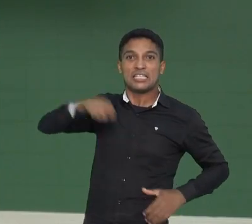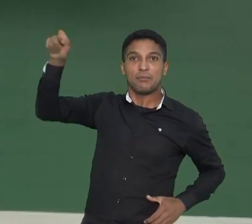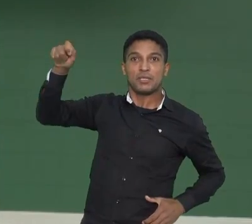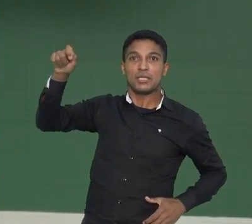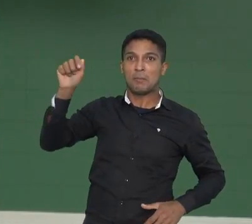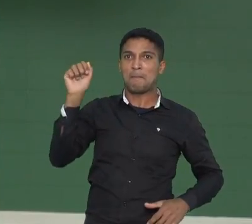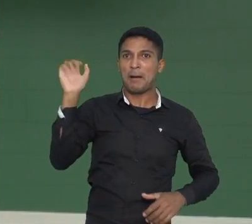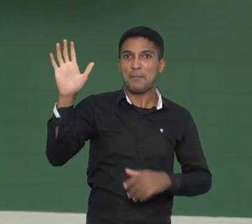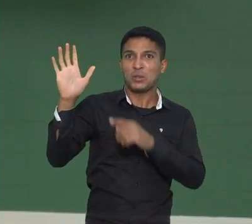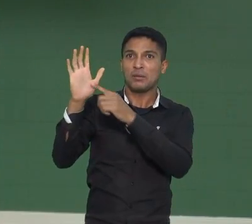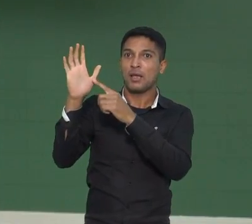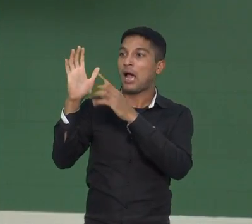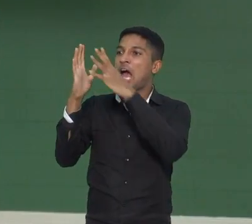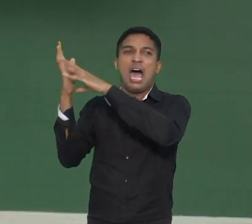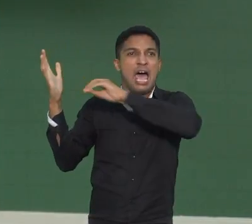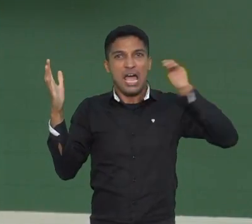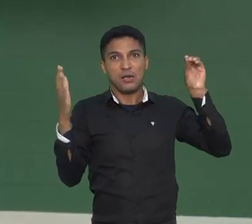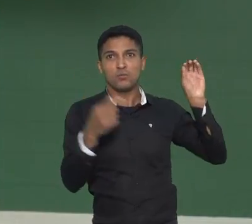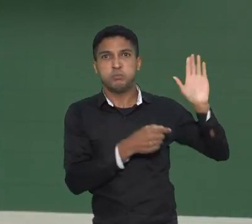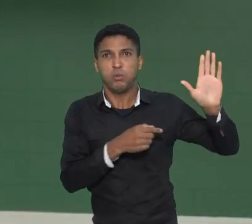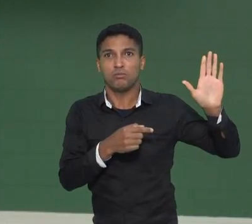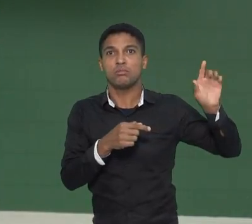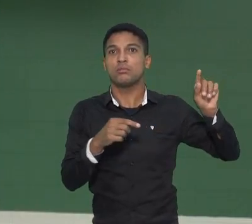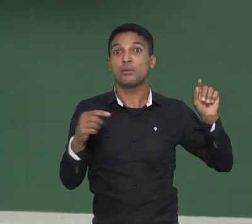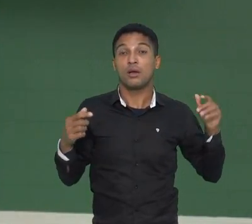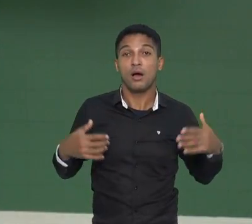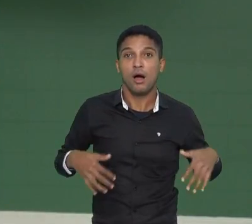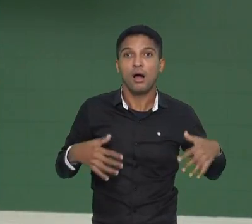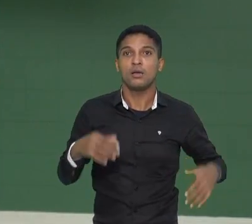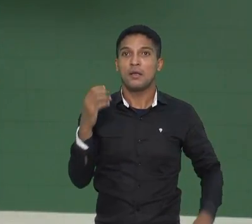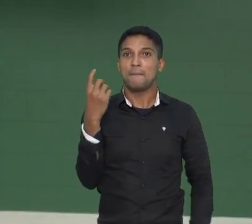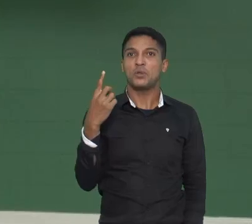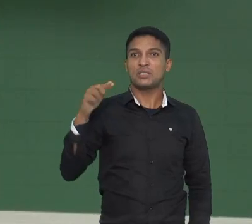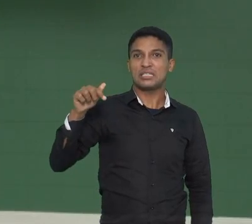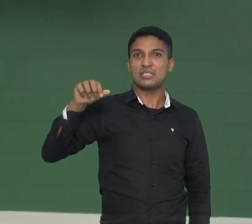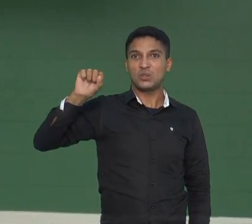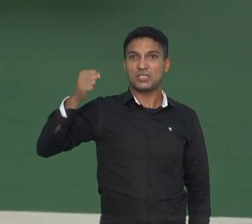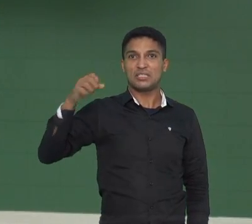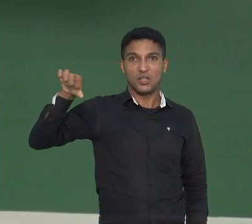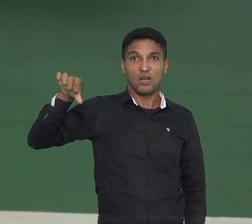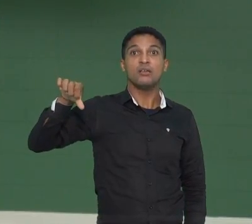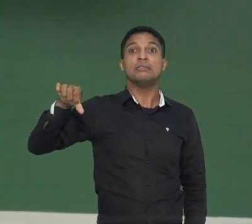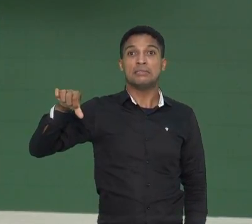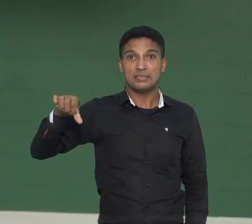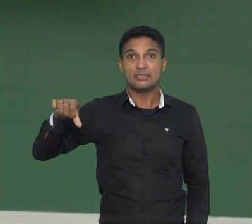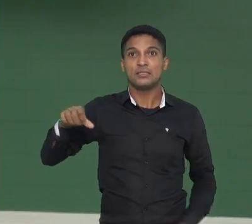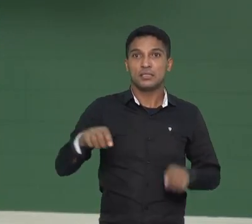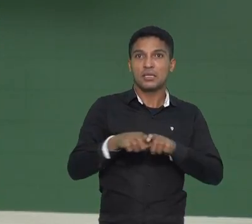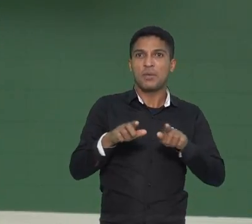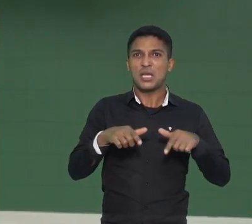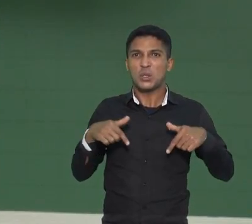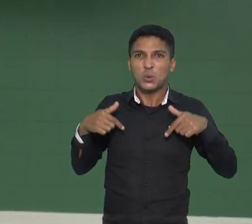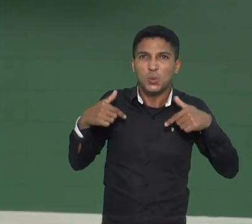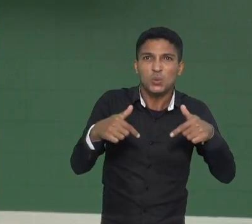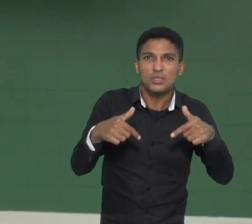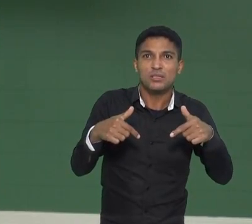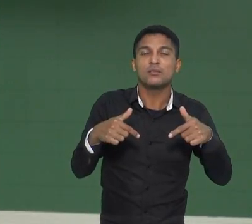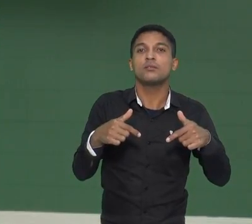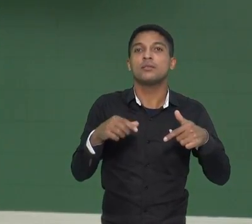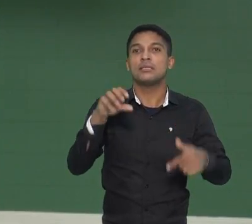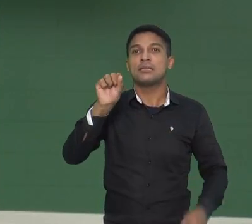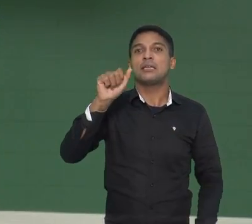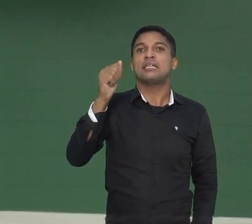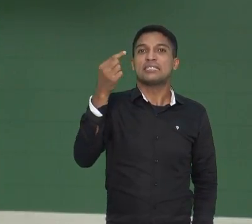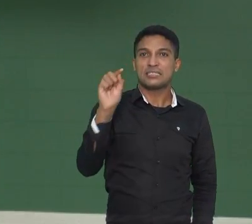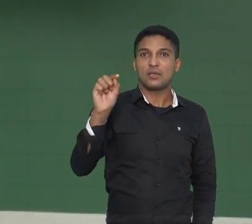na Revolução Francesa, tá? Que se iniciou em 1789, e na luta por liberdade em São Domingos, na